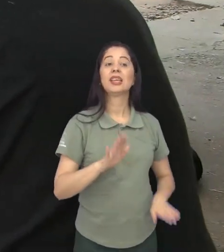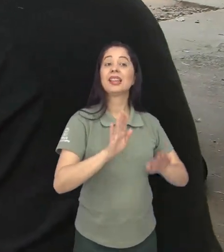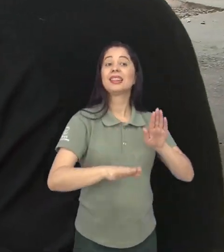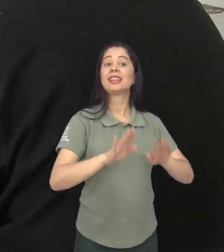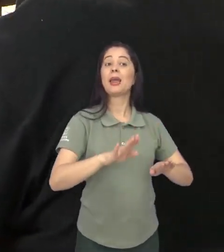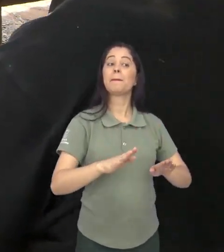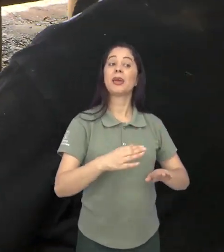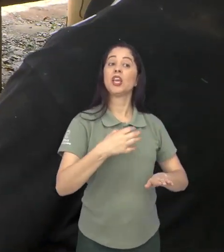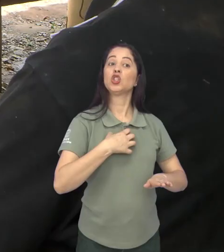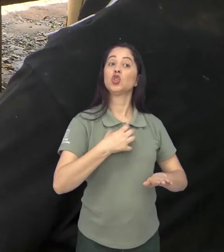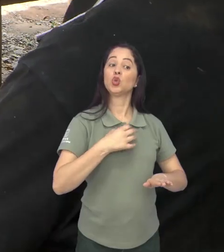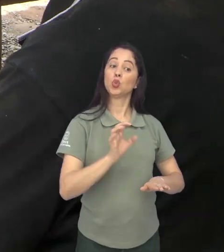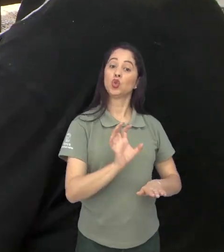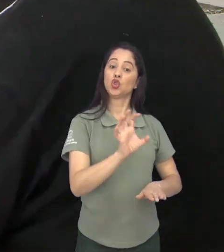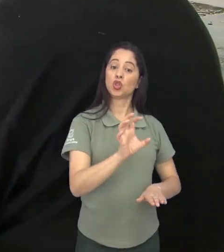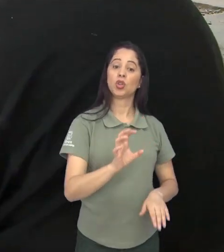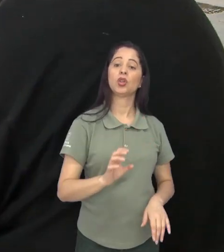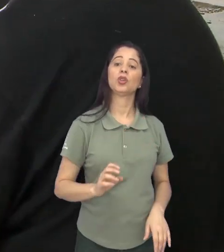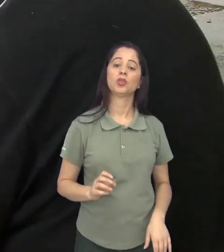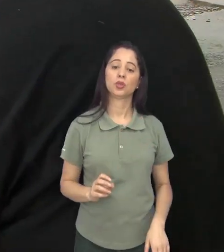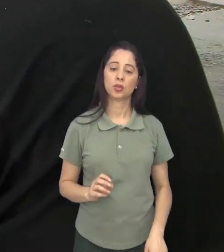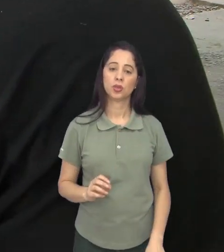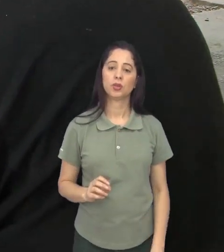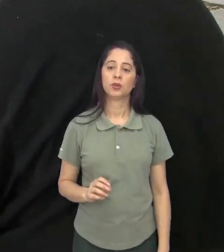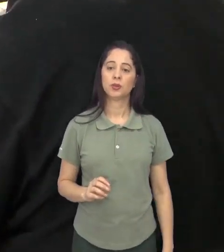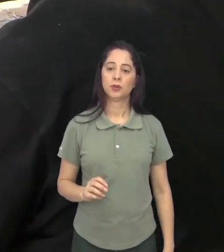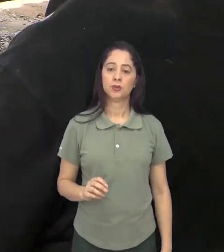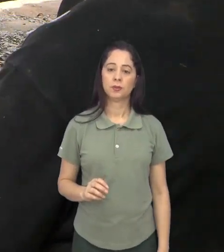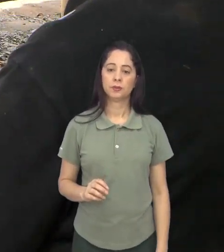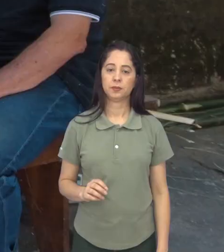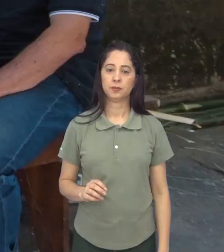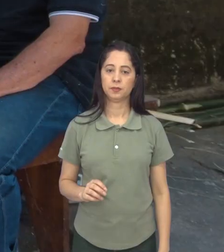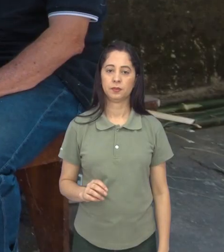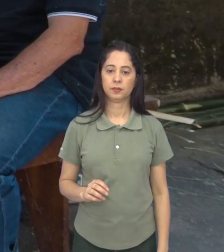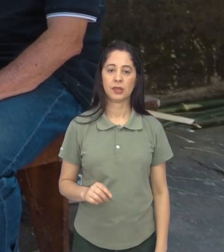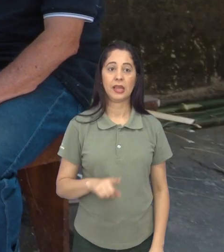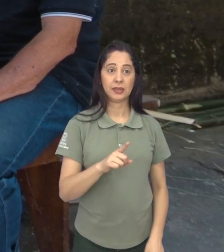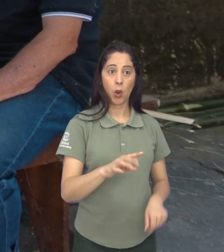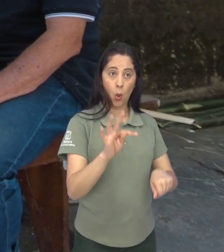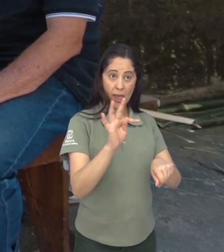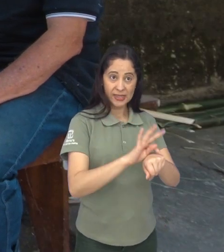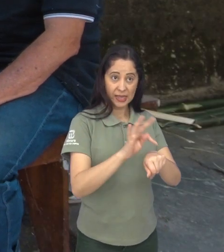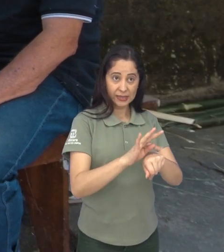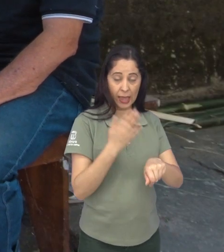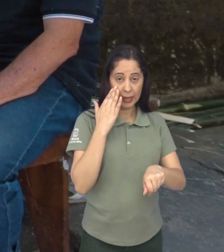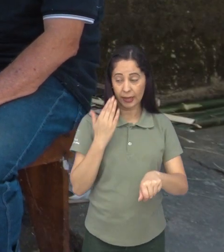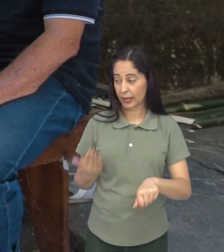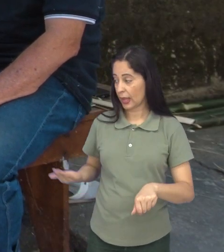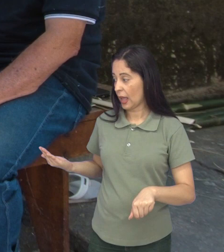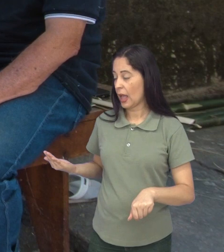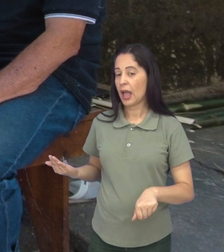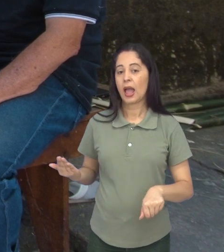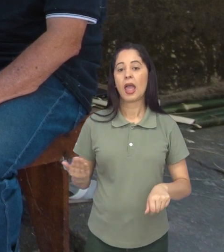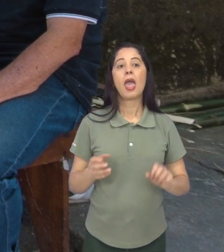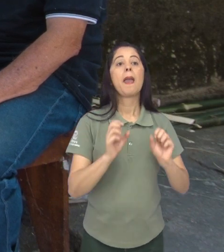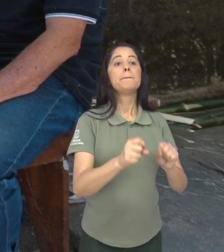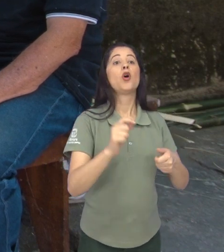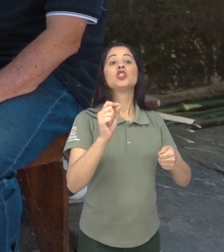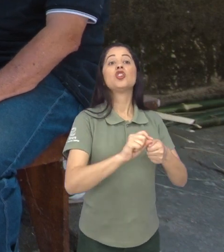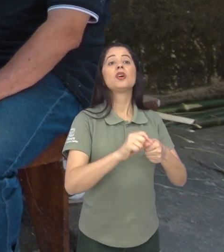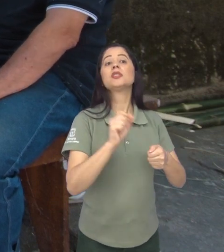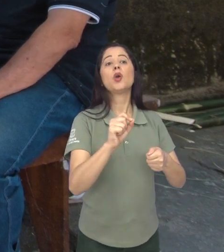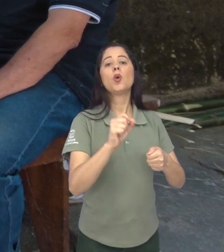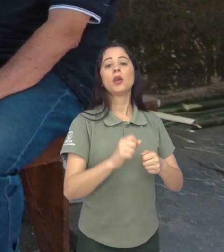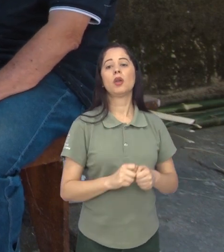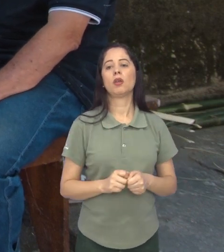É do gosto. Tipo forro, tipo um tapume. Uhum. Né? Com essa técnica, o que a gente